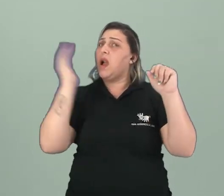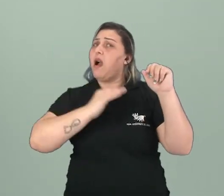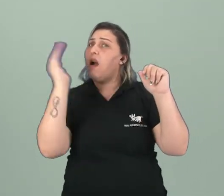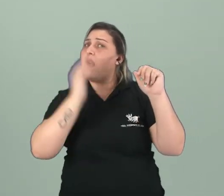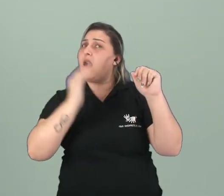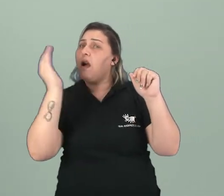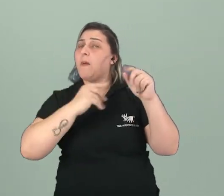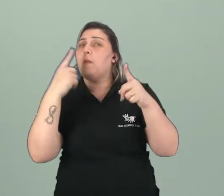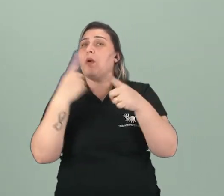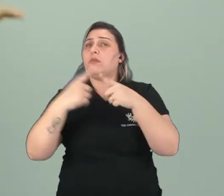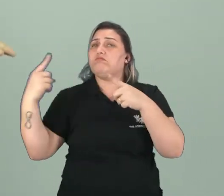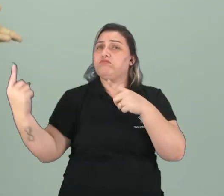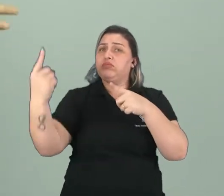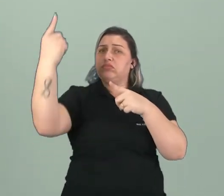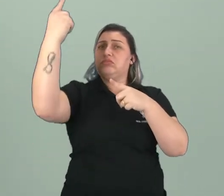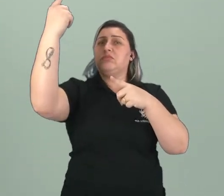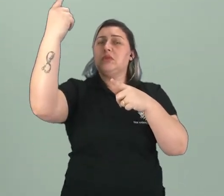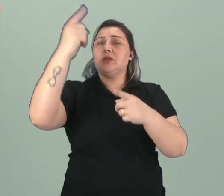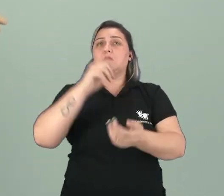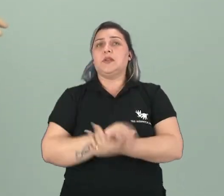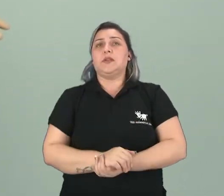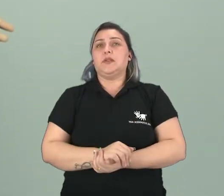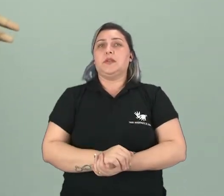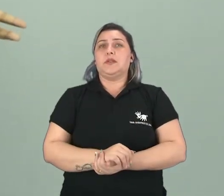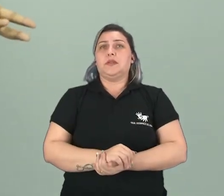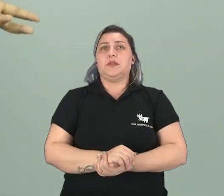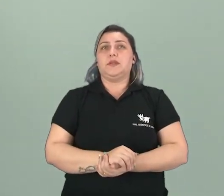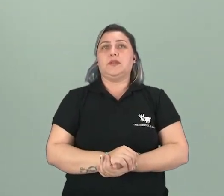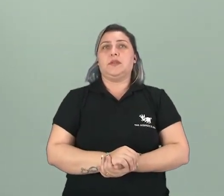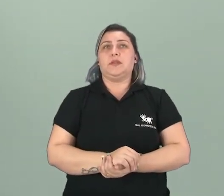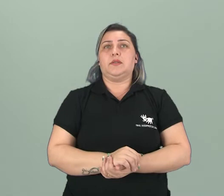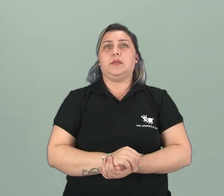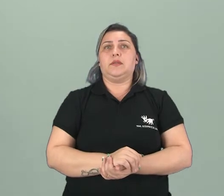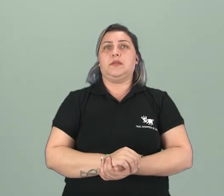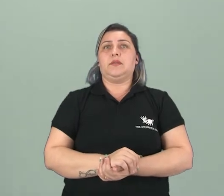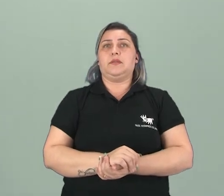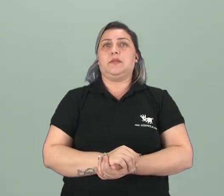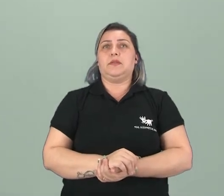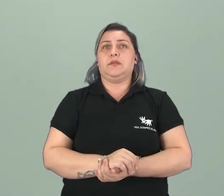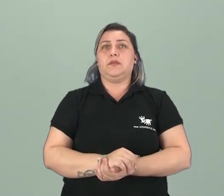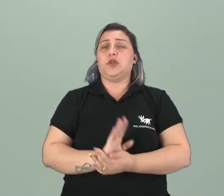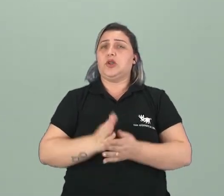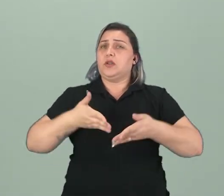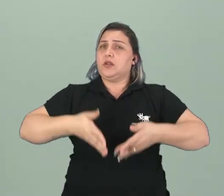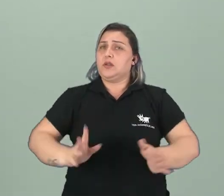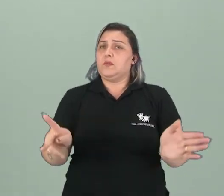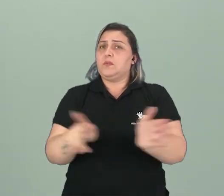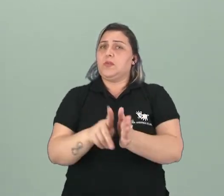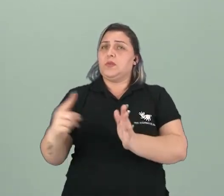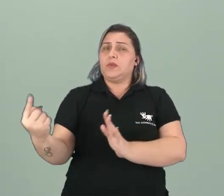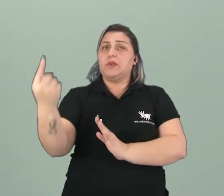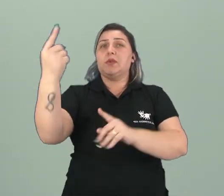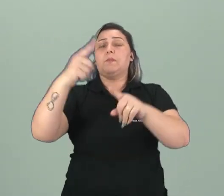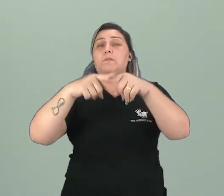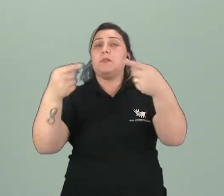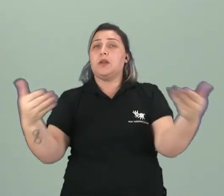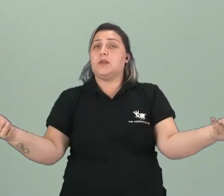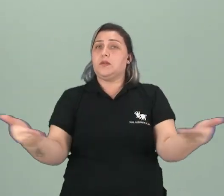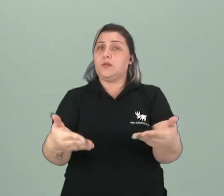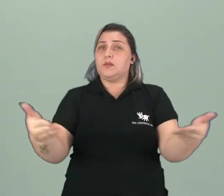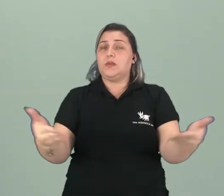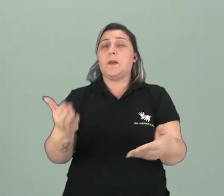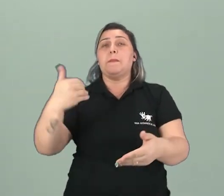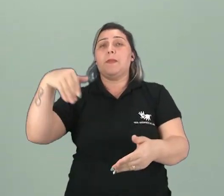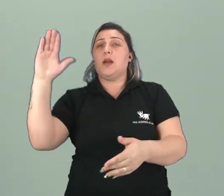velocista por seu biotipo, né? Pelo biotipo que ele já nasceu com ele. Mas hoje ele